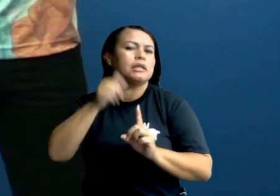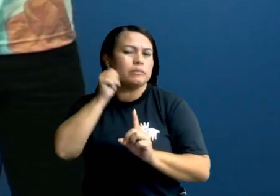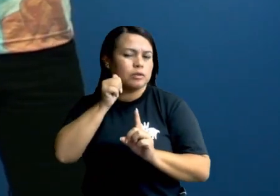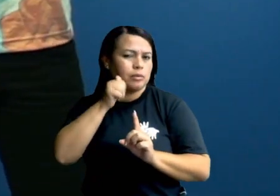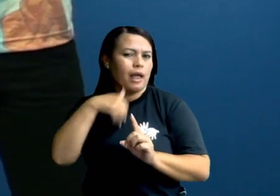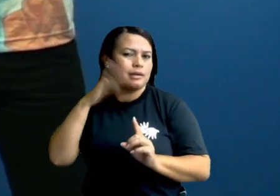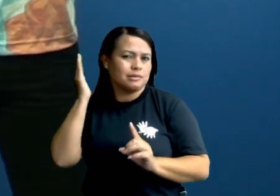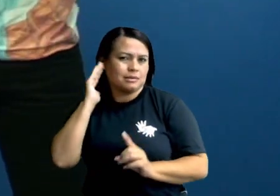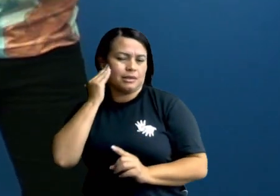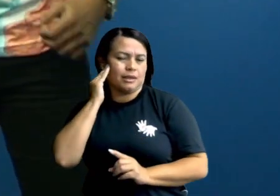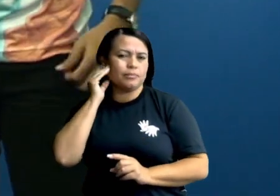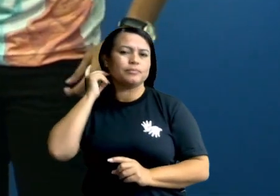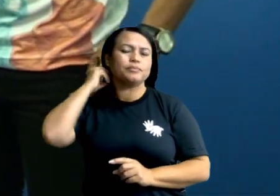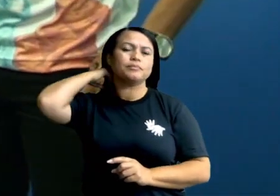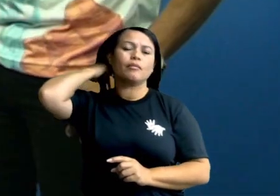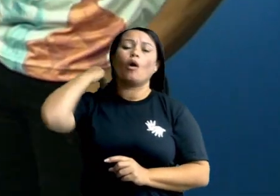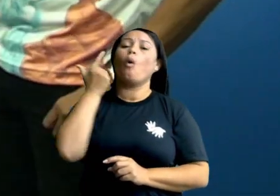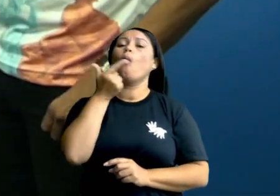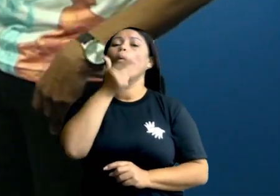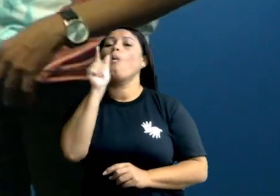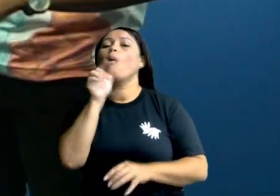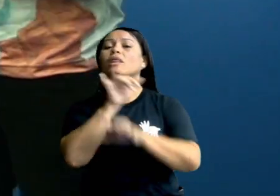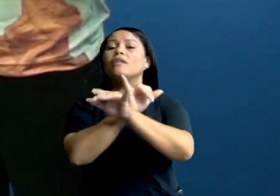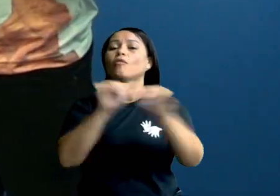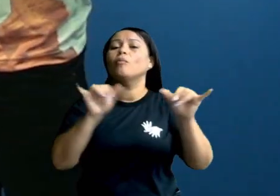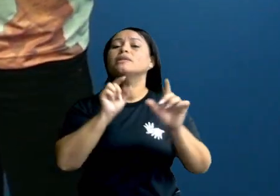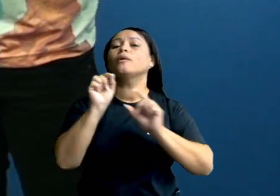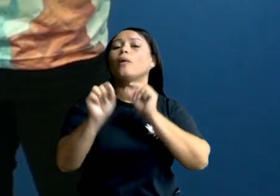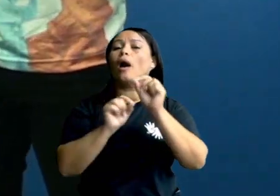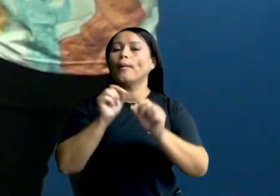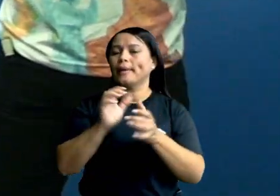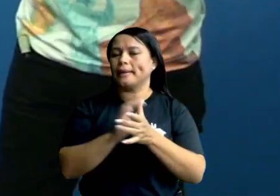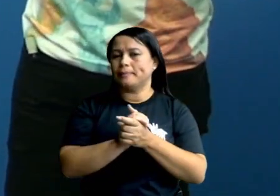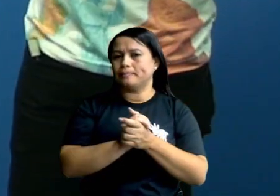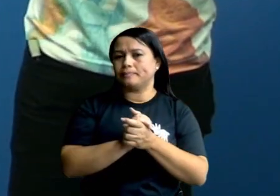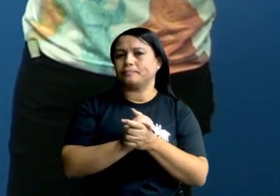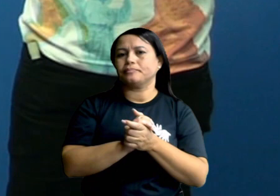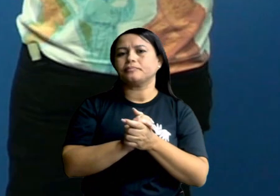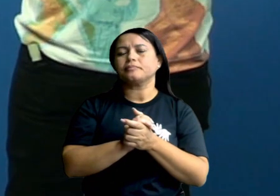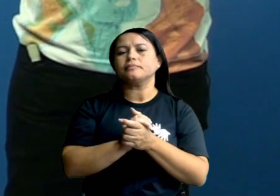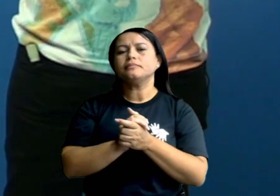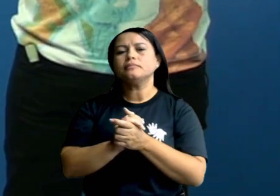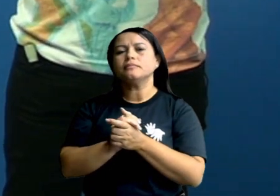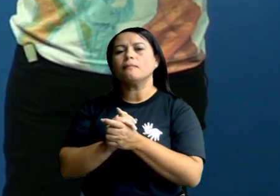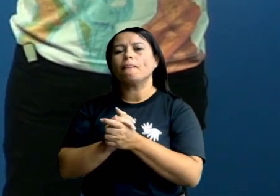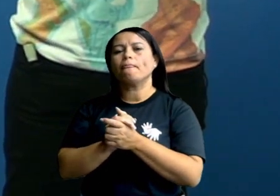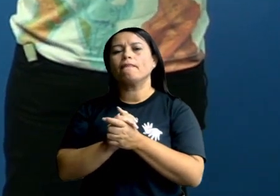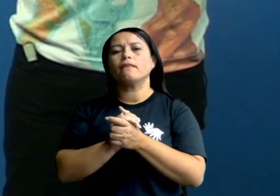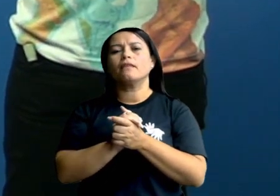tá? Uma outra informação é em relação à questão